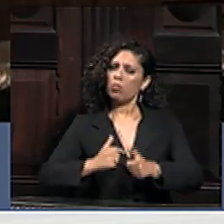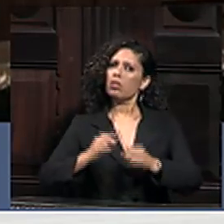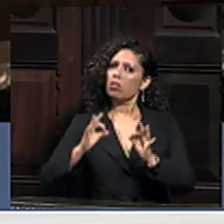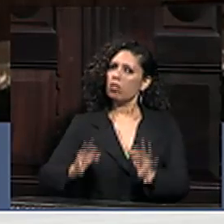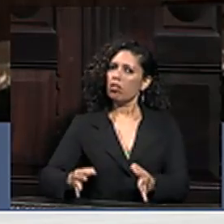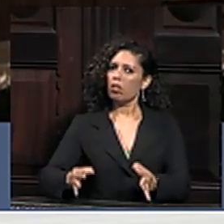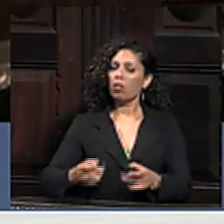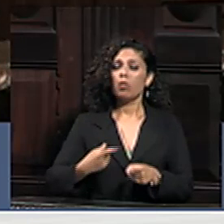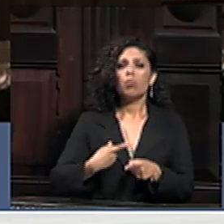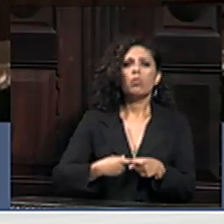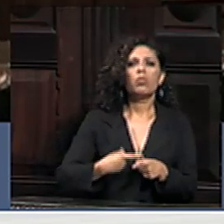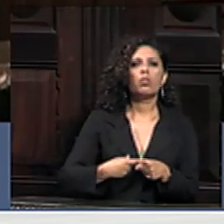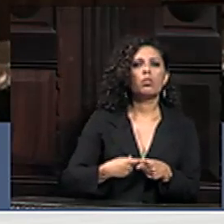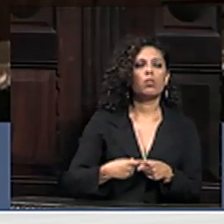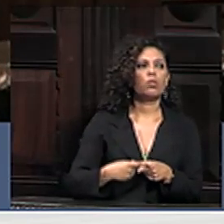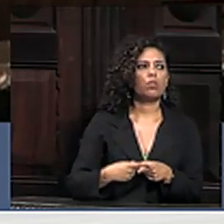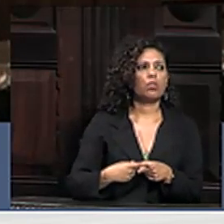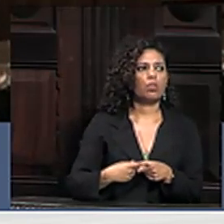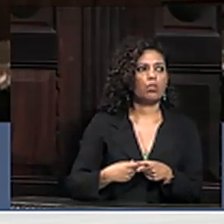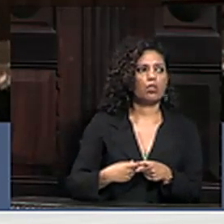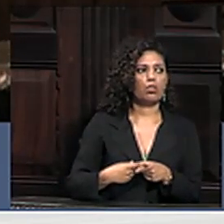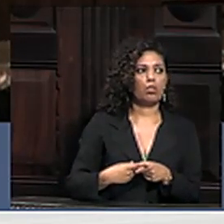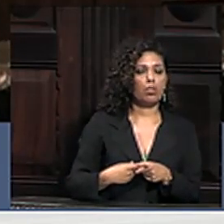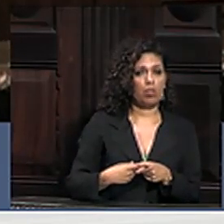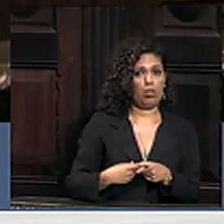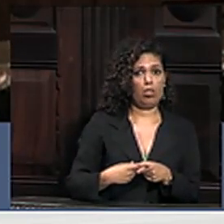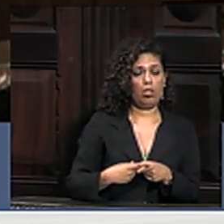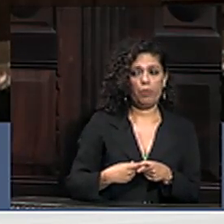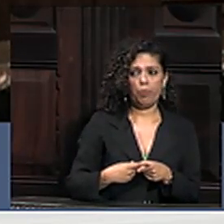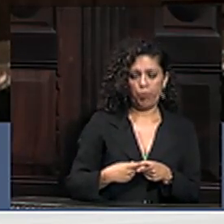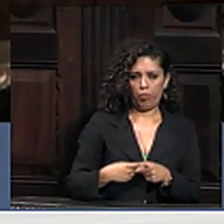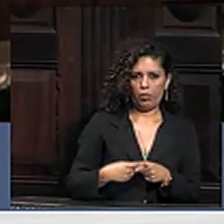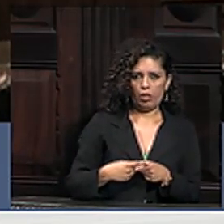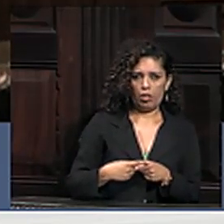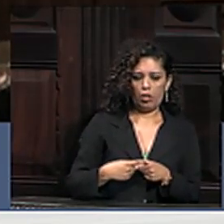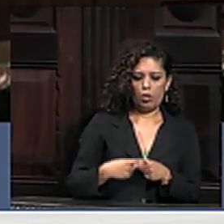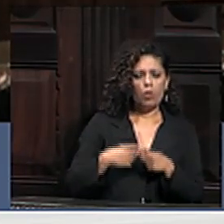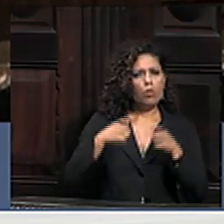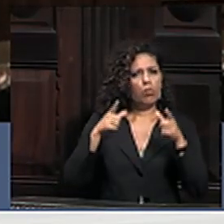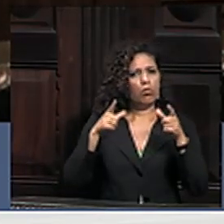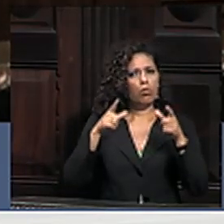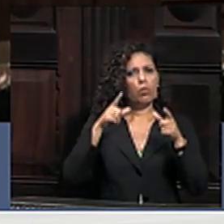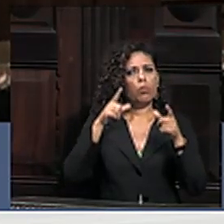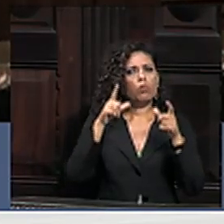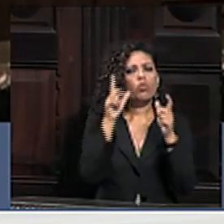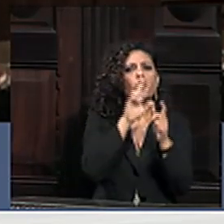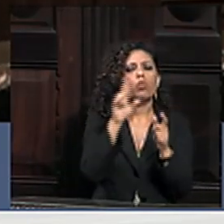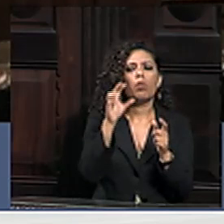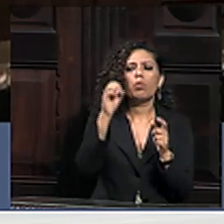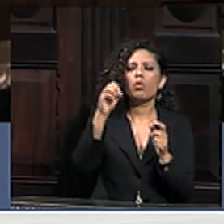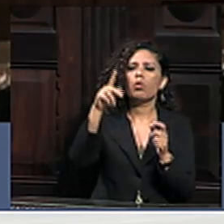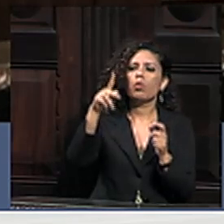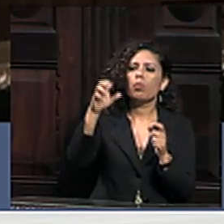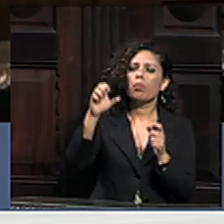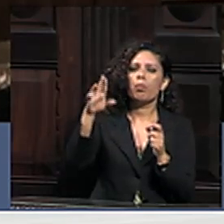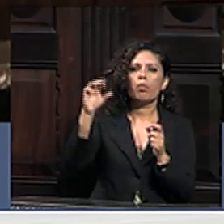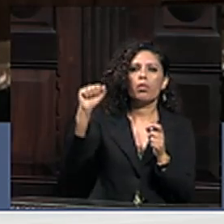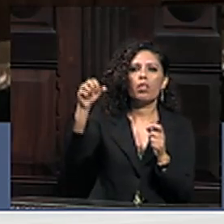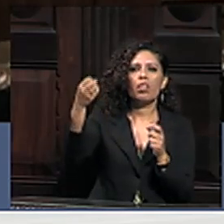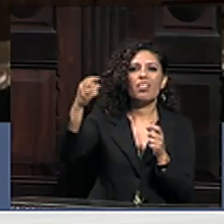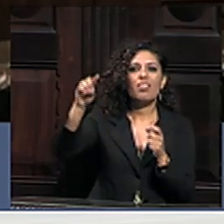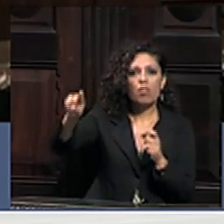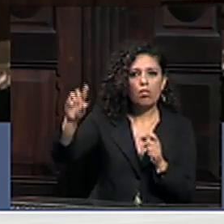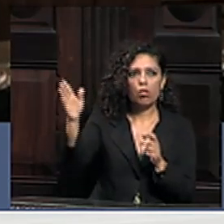Porque, apesar da Operação Lava Jato, quando cheguei ontem em